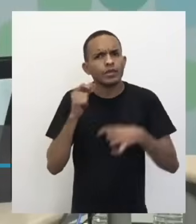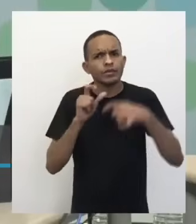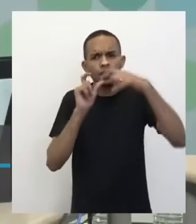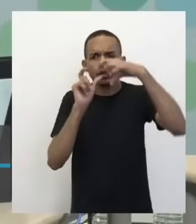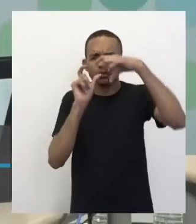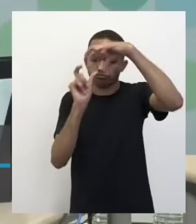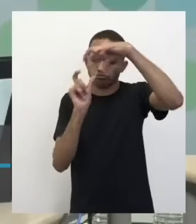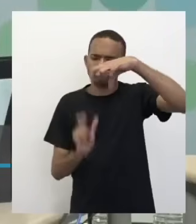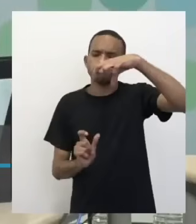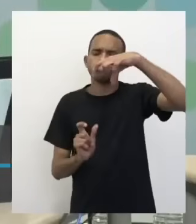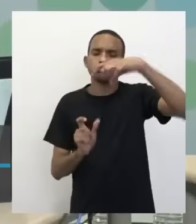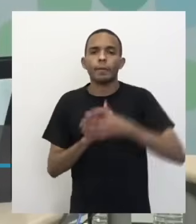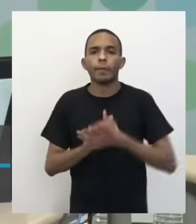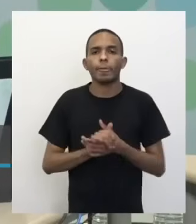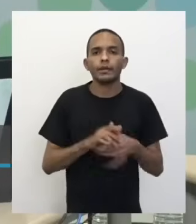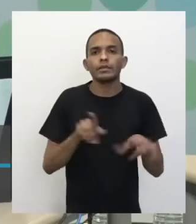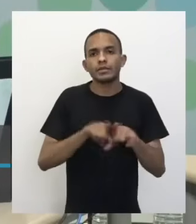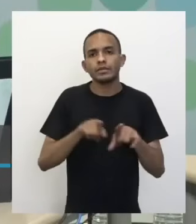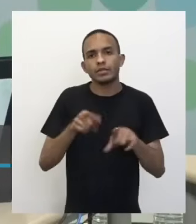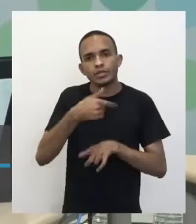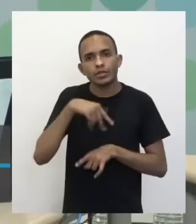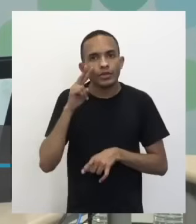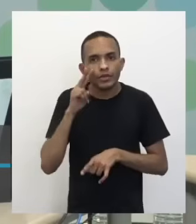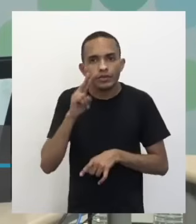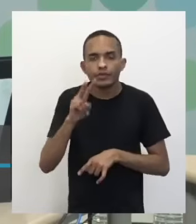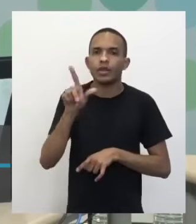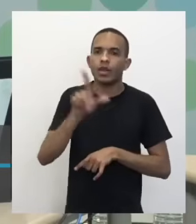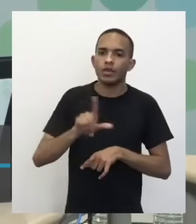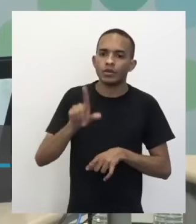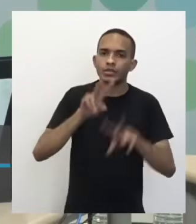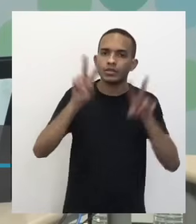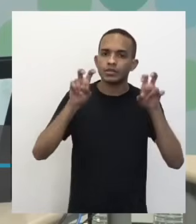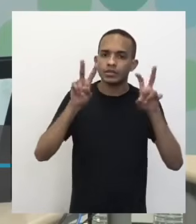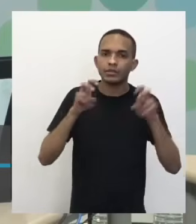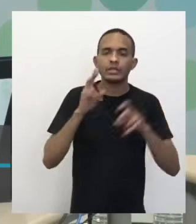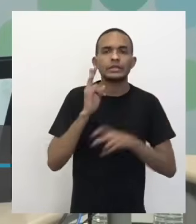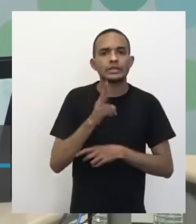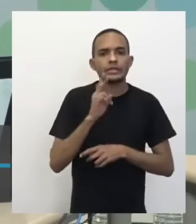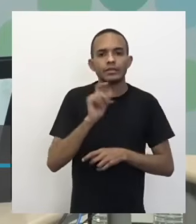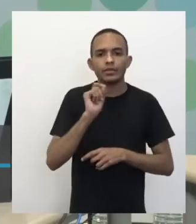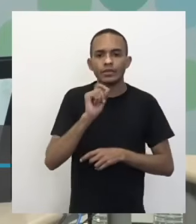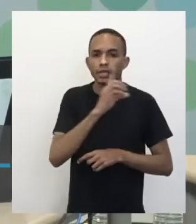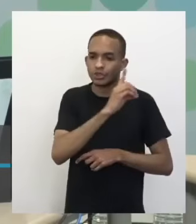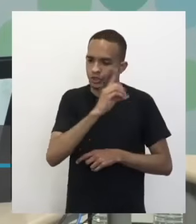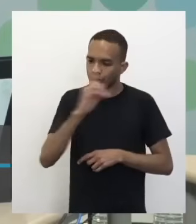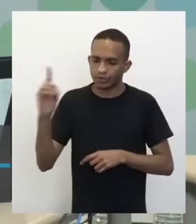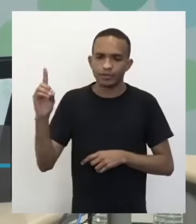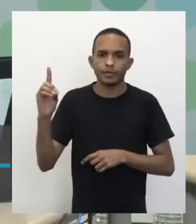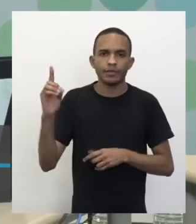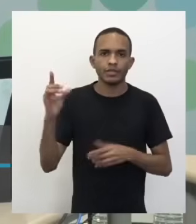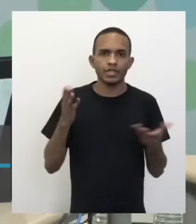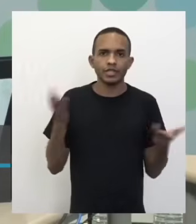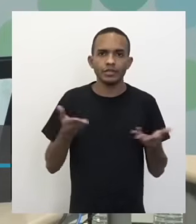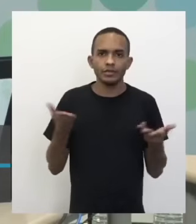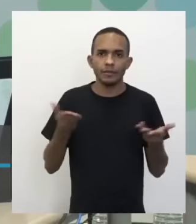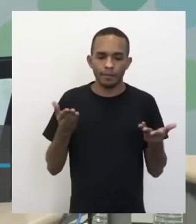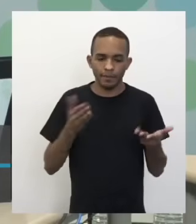tem isso, tá, gente? Mas sim, a gente vai ver uma questão lógica e quase sempre vai para a direita, né? A gente começa o quadrinho aqui, vai para a